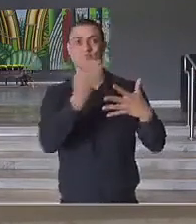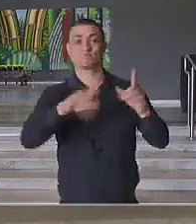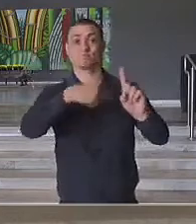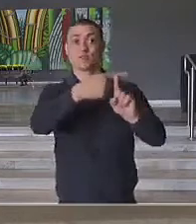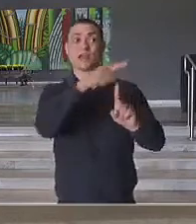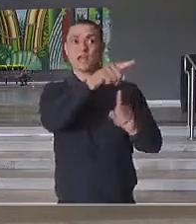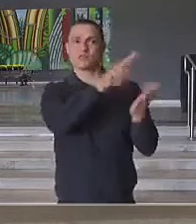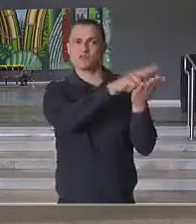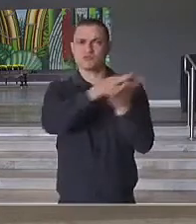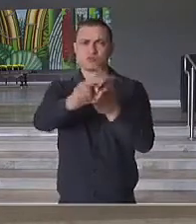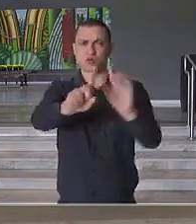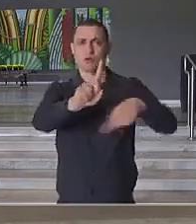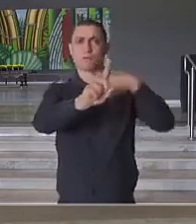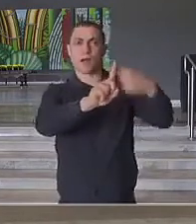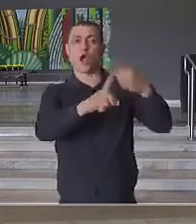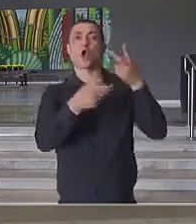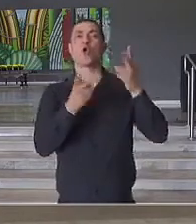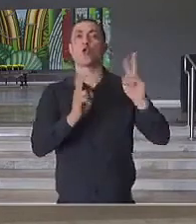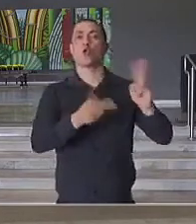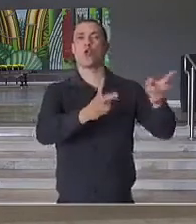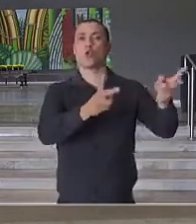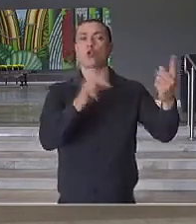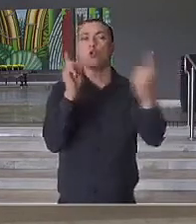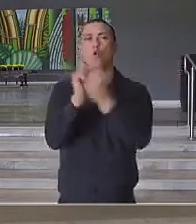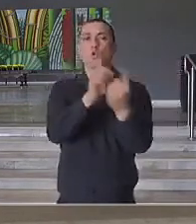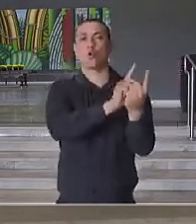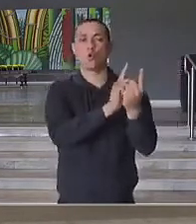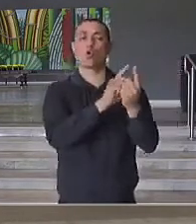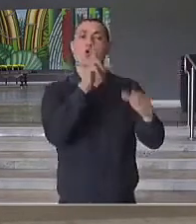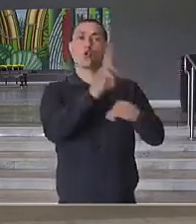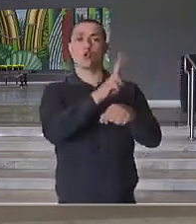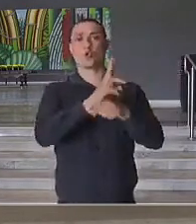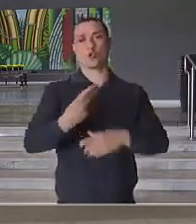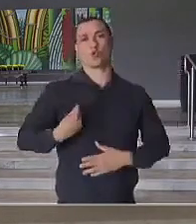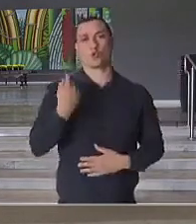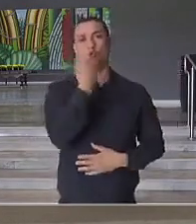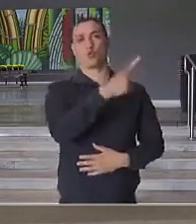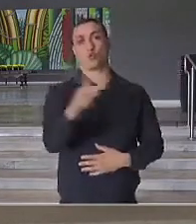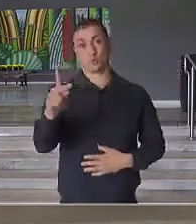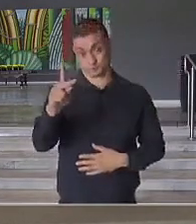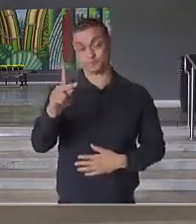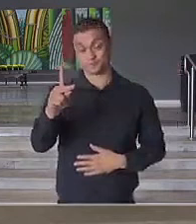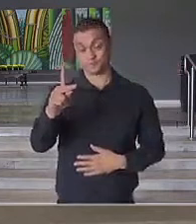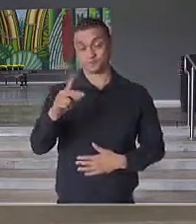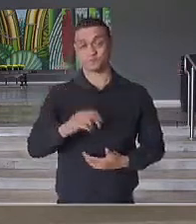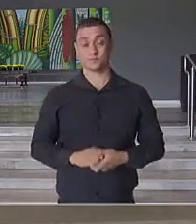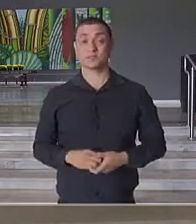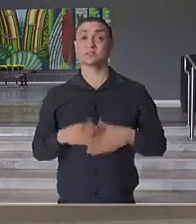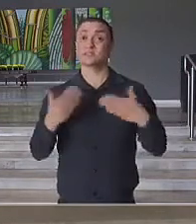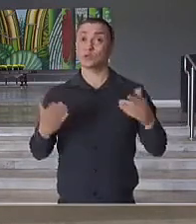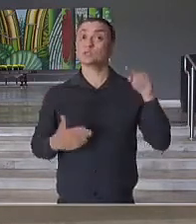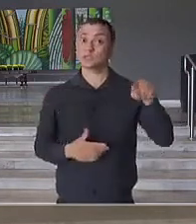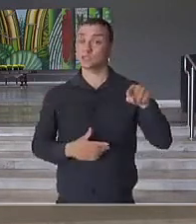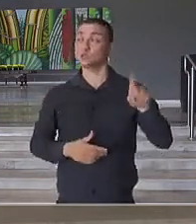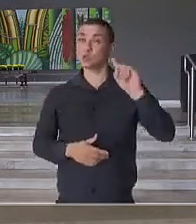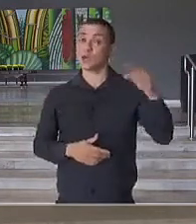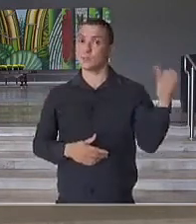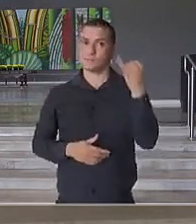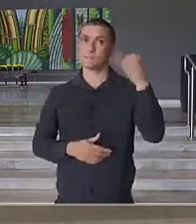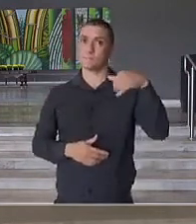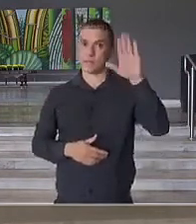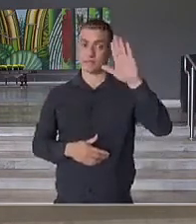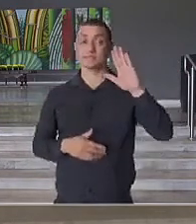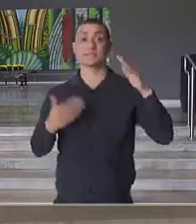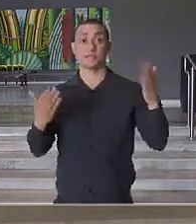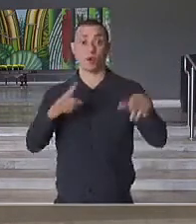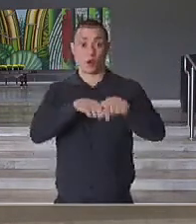nós pudéssemos continuar dando e preservando assistência à saúde. Isso é o mais importante.